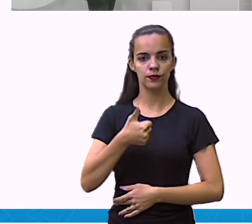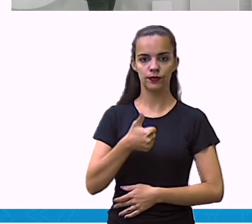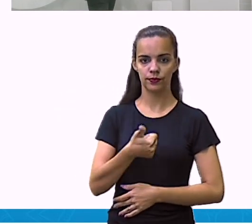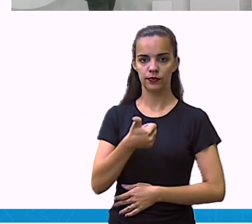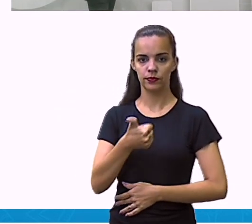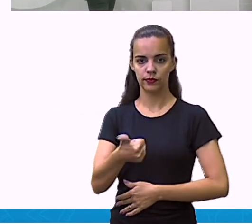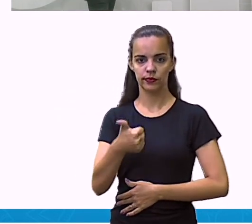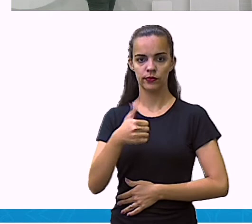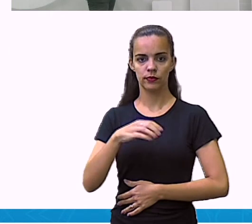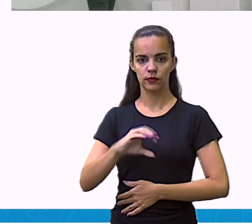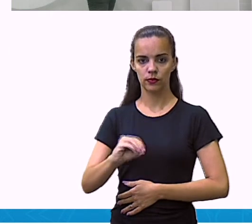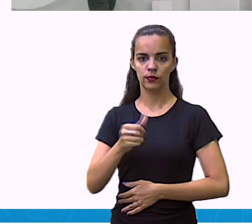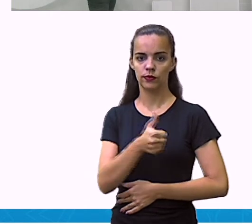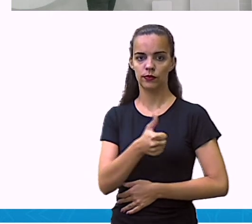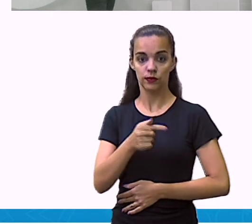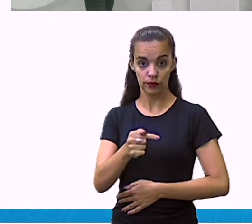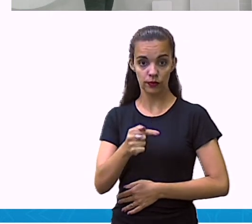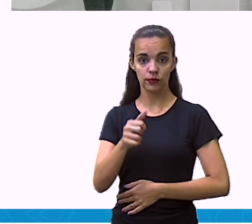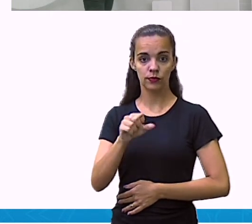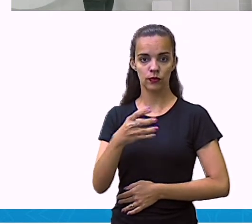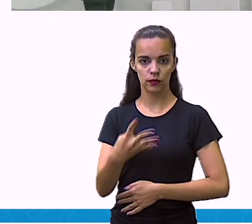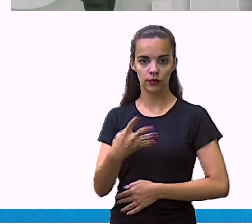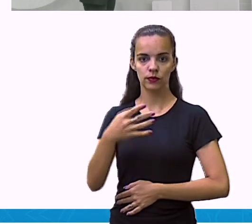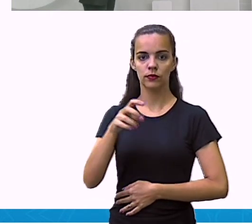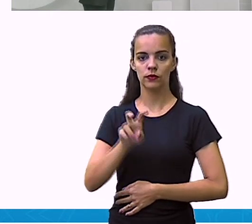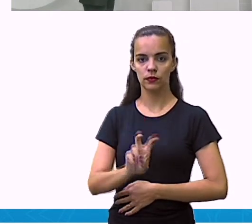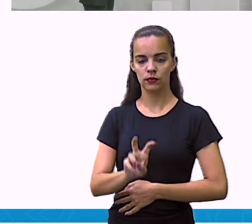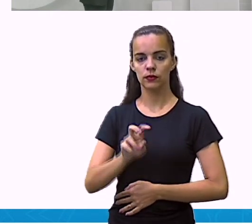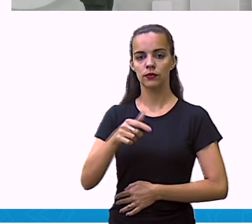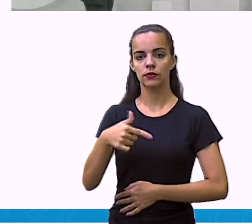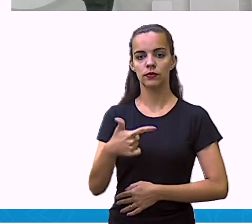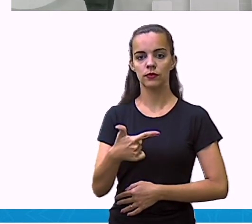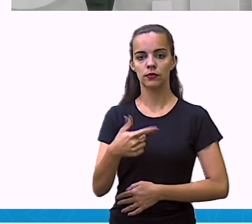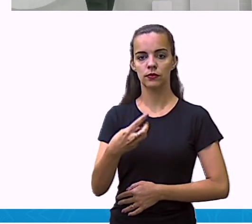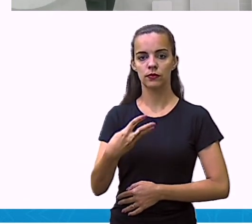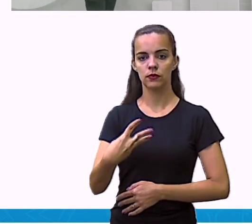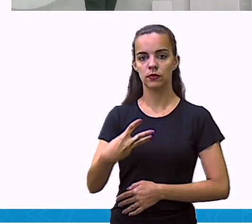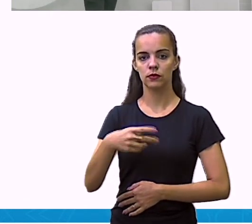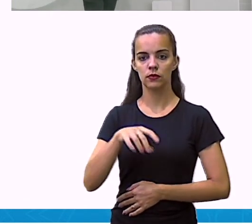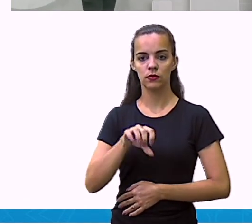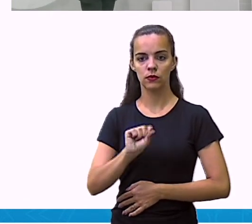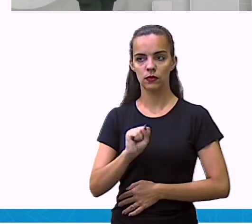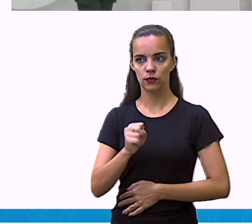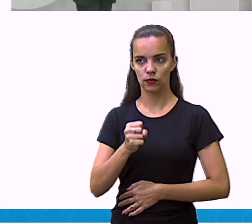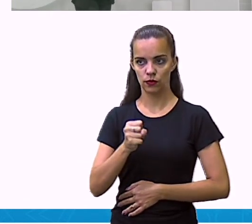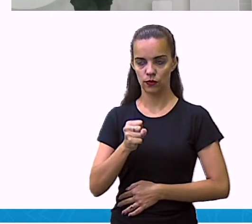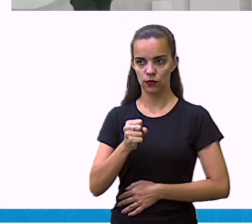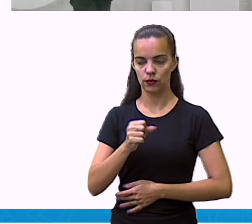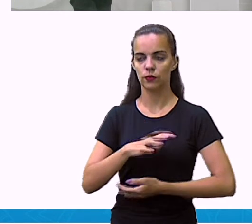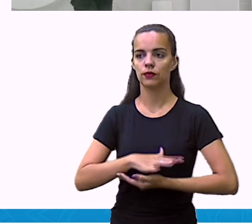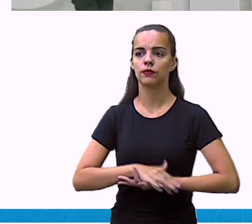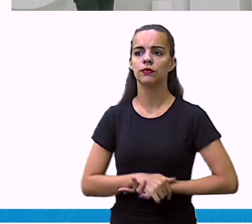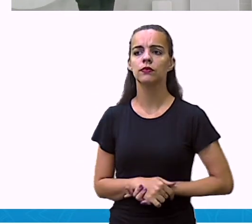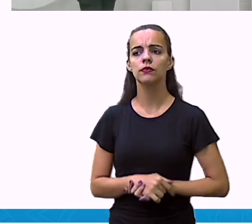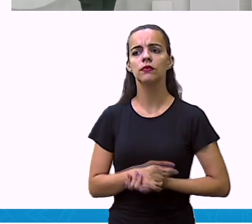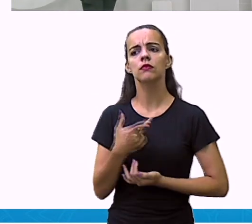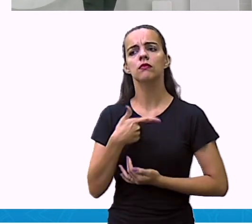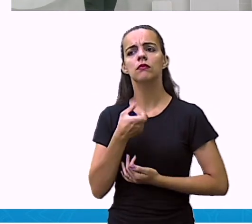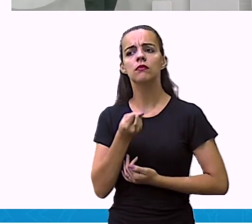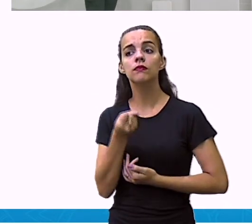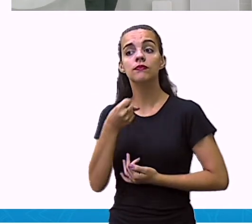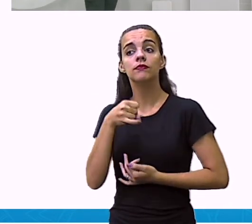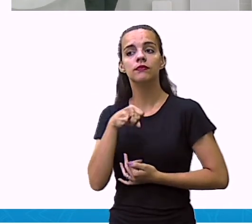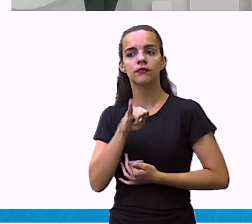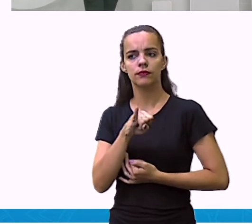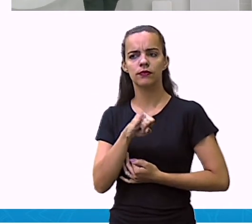1, 10, 7, 4, 5, 2, 3 e 8. Se